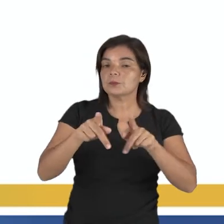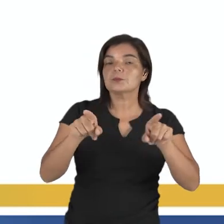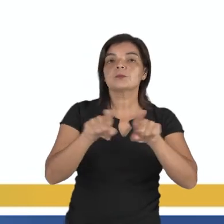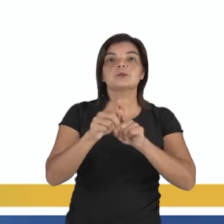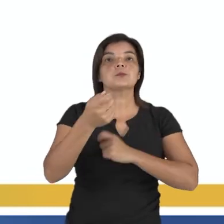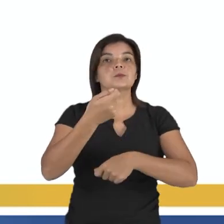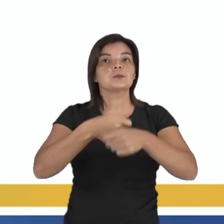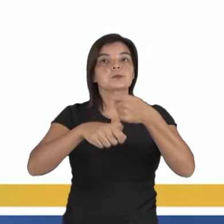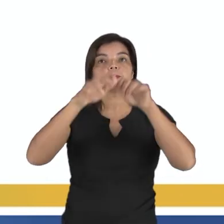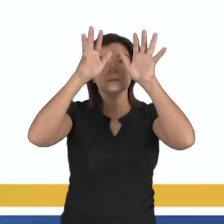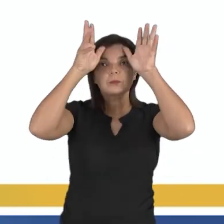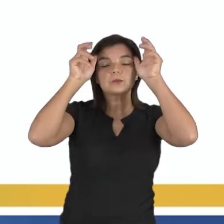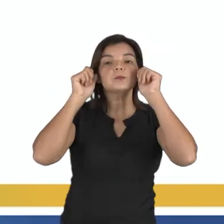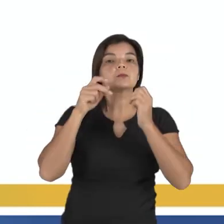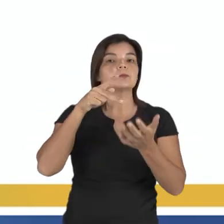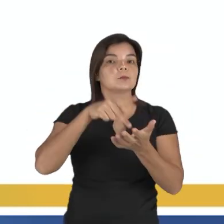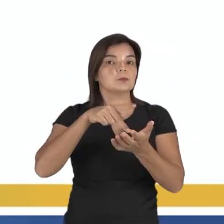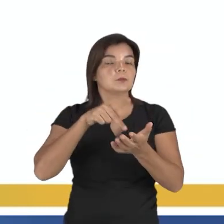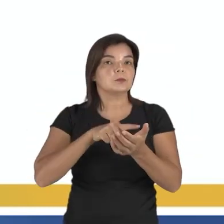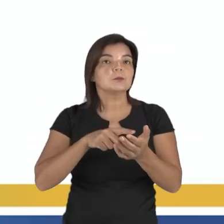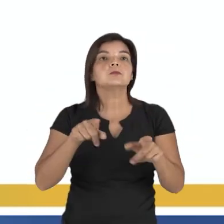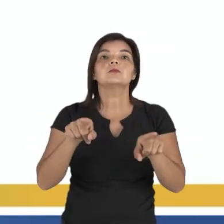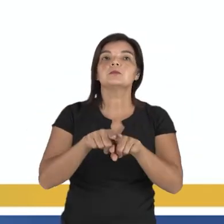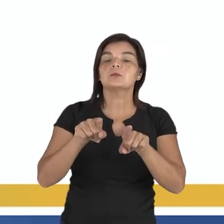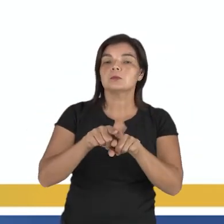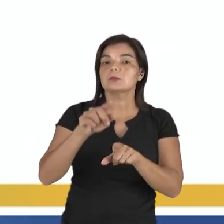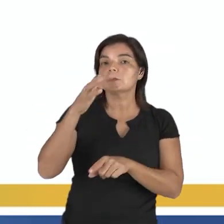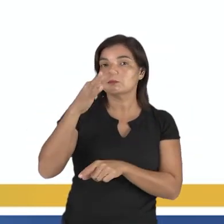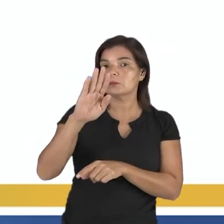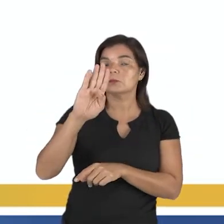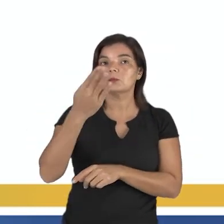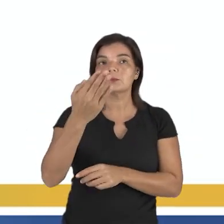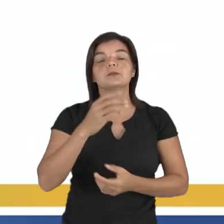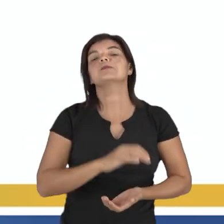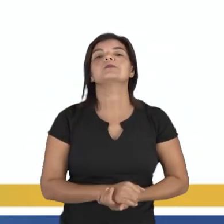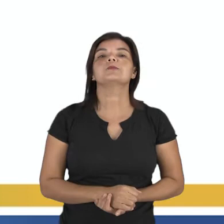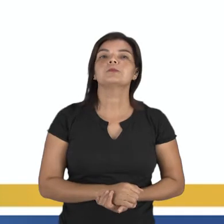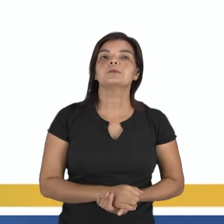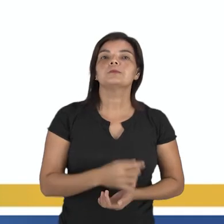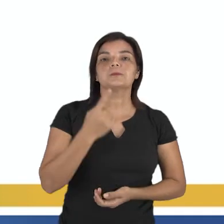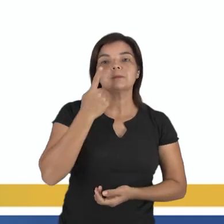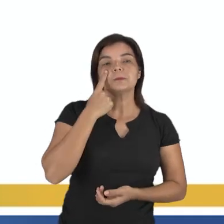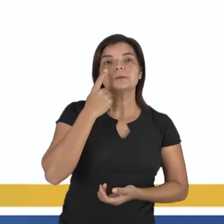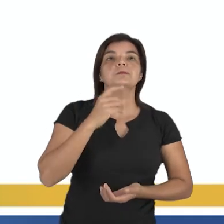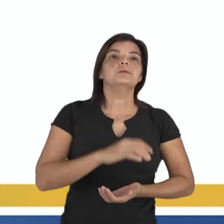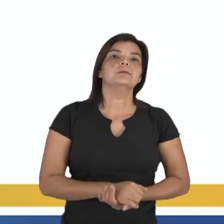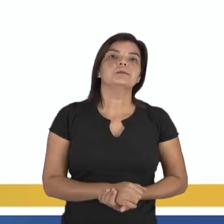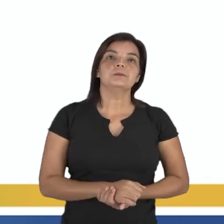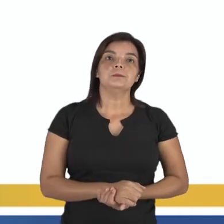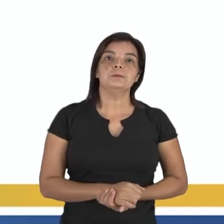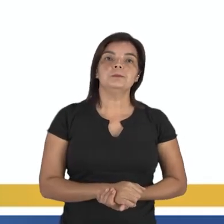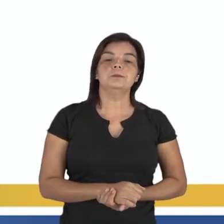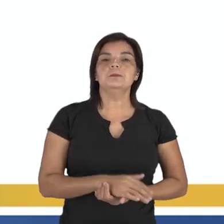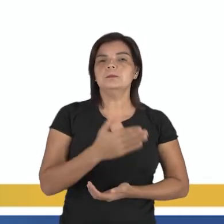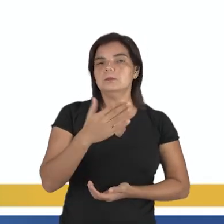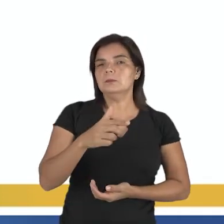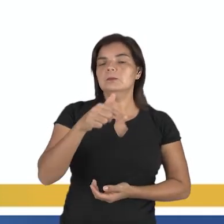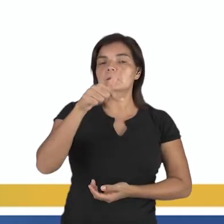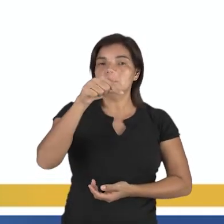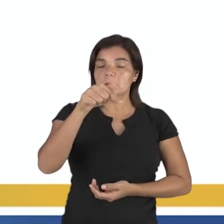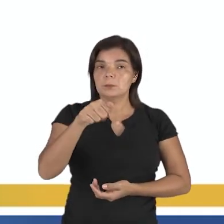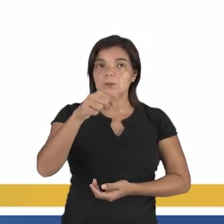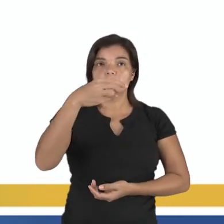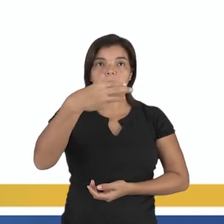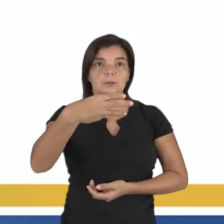também a economia do Acre e marcar V para verdadeiro e F para falso. Então, a gente vê uma por uma e vê se é verdadeiro ou falso, certo? Vamos